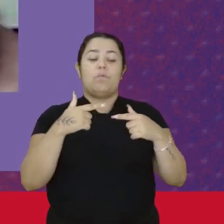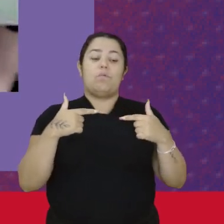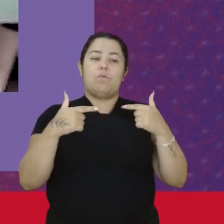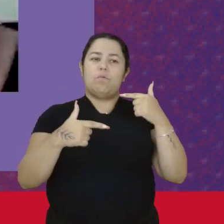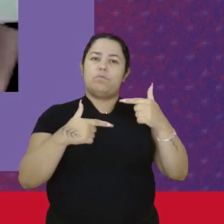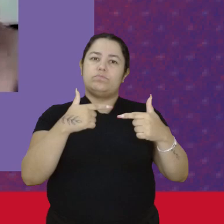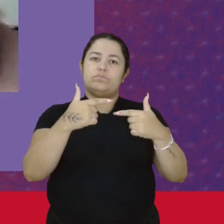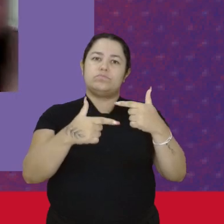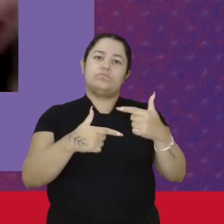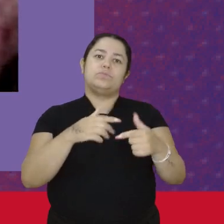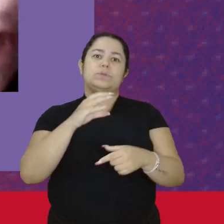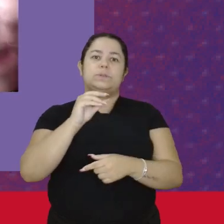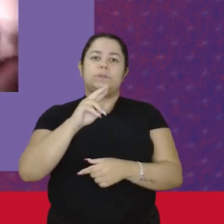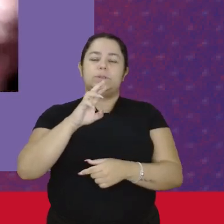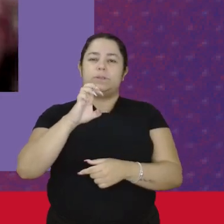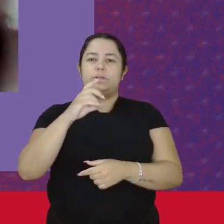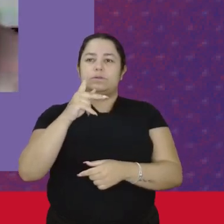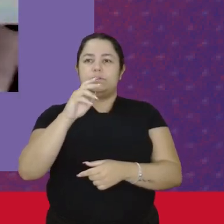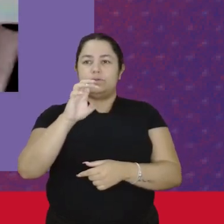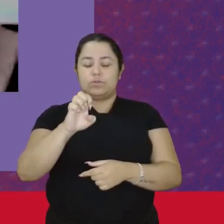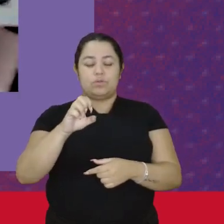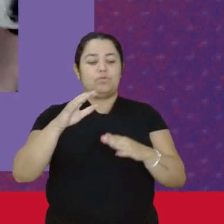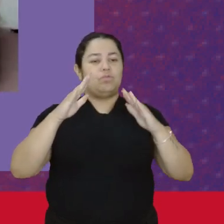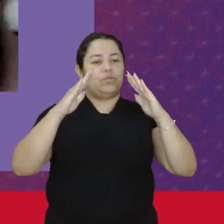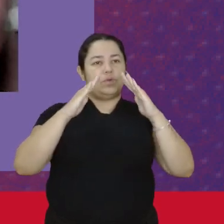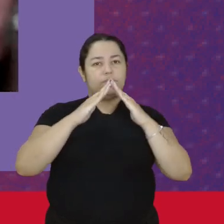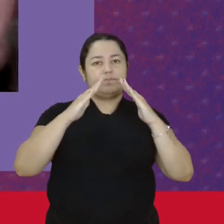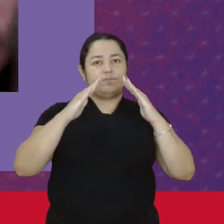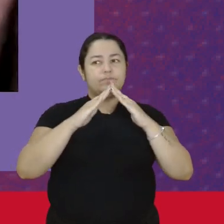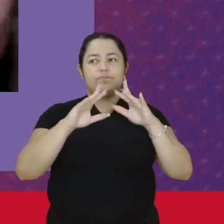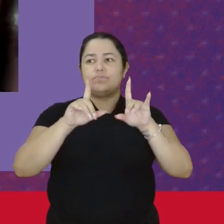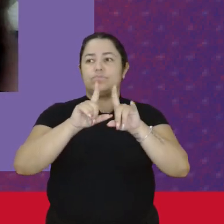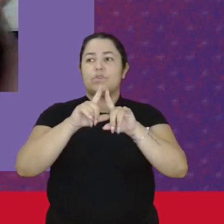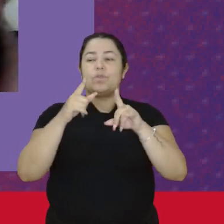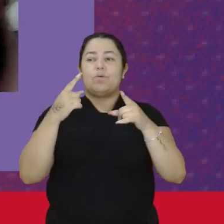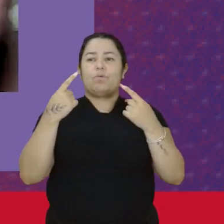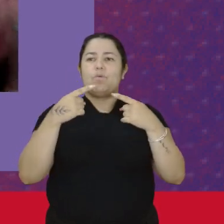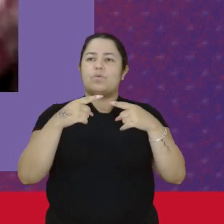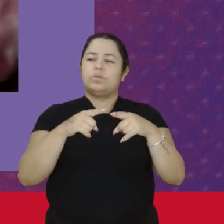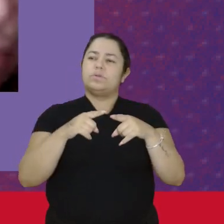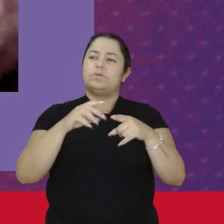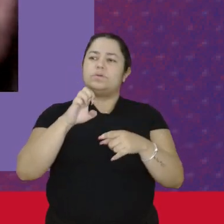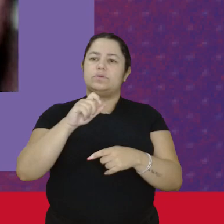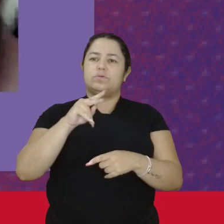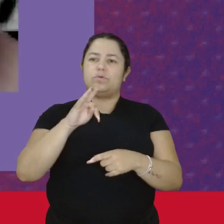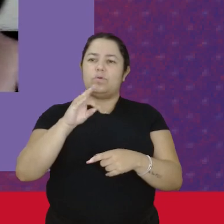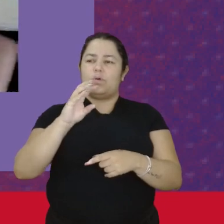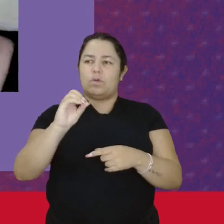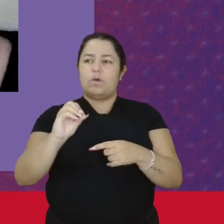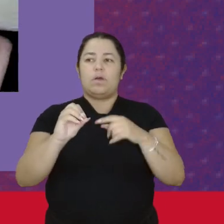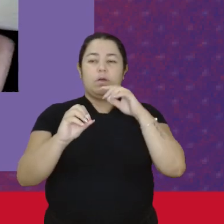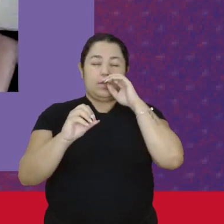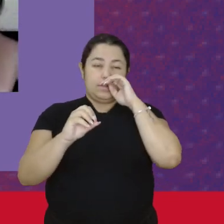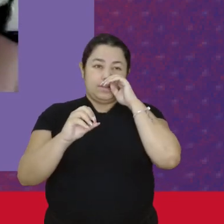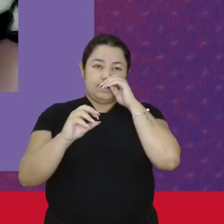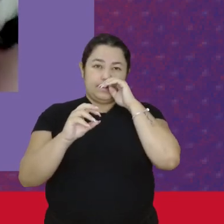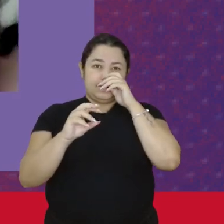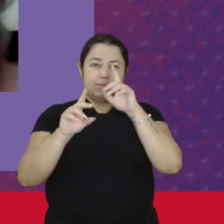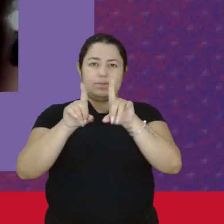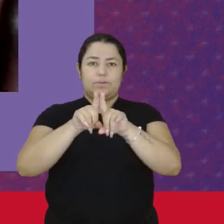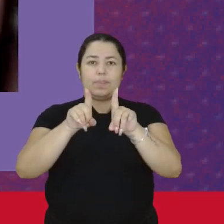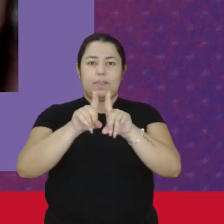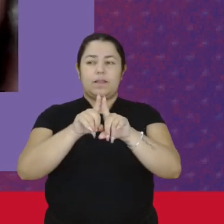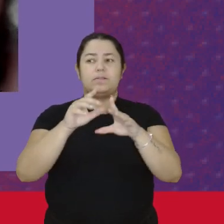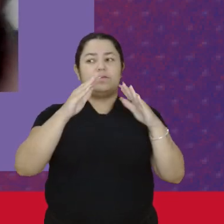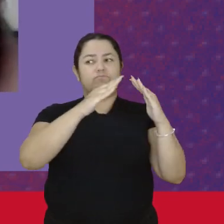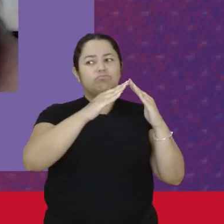de escola, eram lutas de moradia, era a luta contra o esgoto, melhoria do fornecimento de esgoto